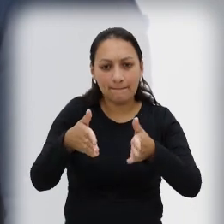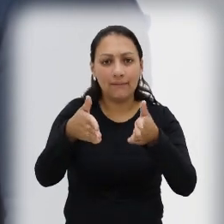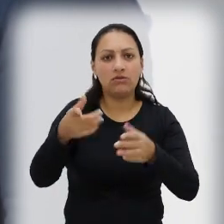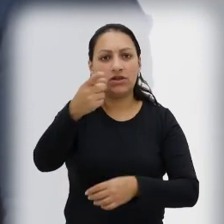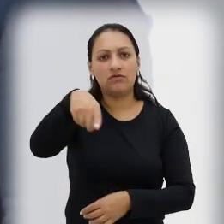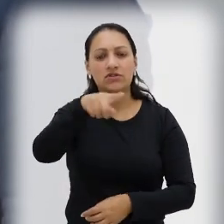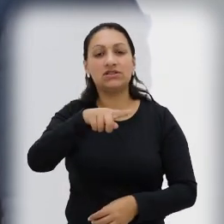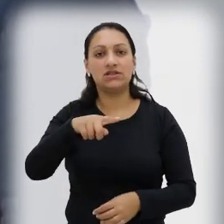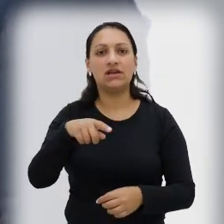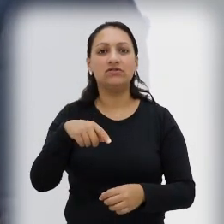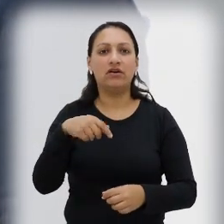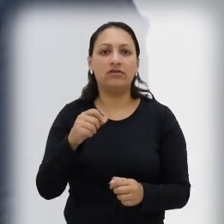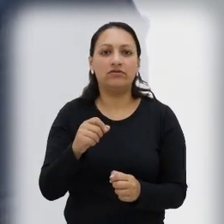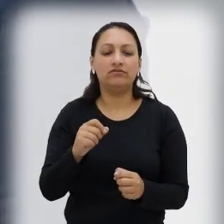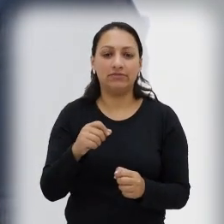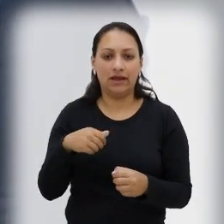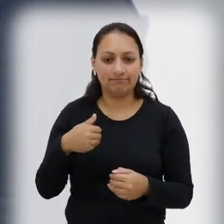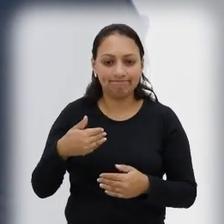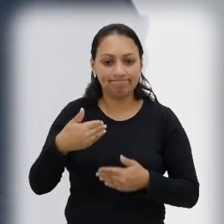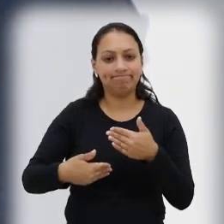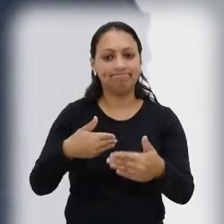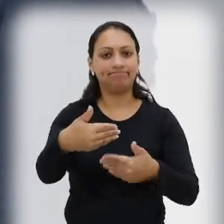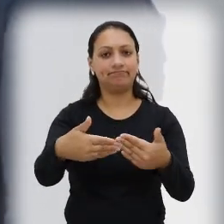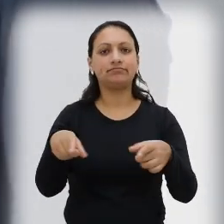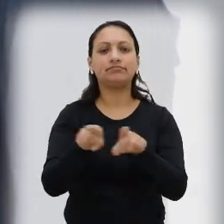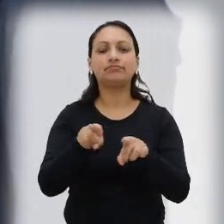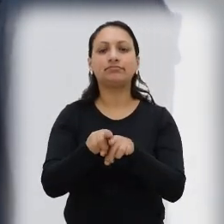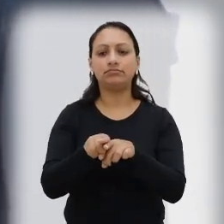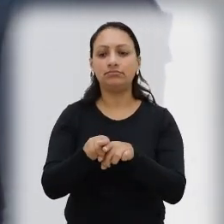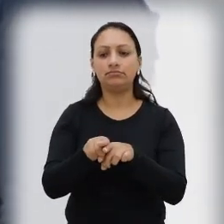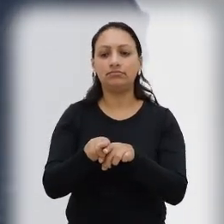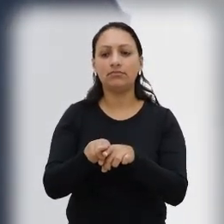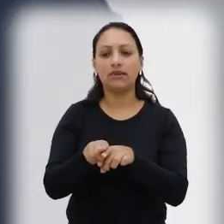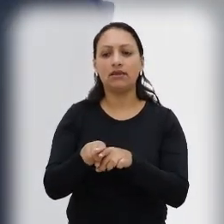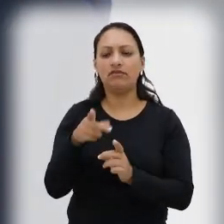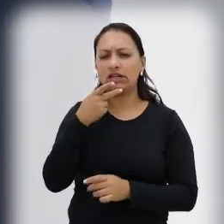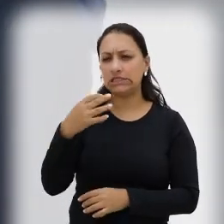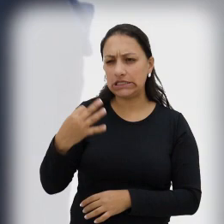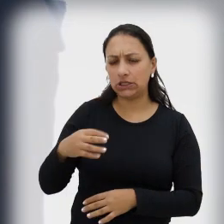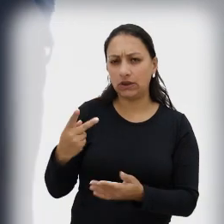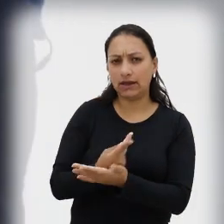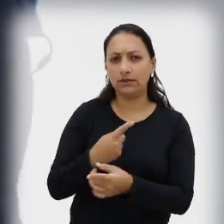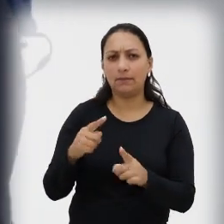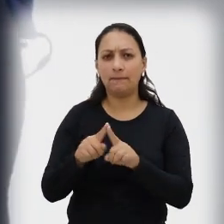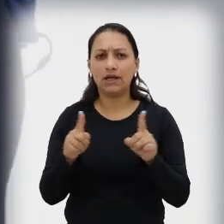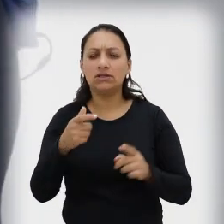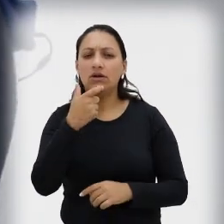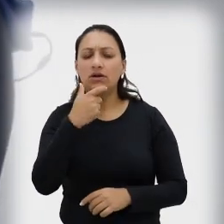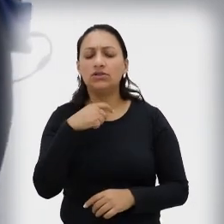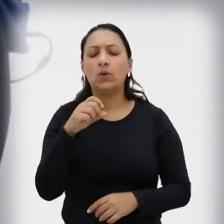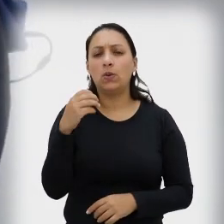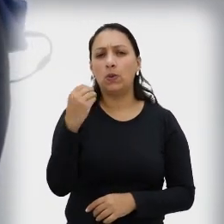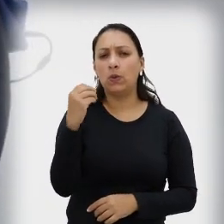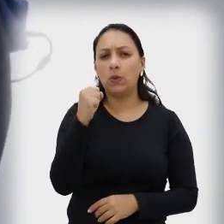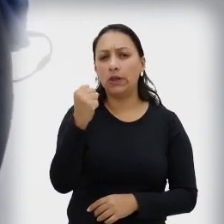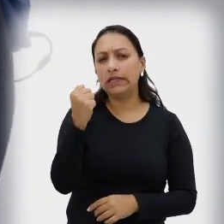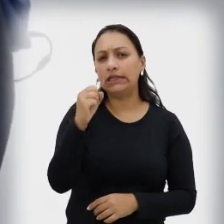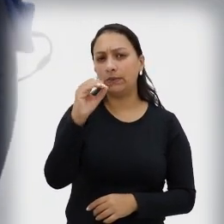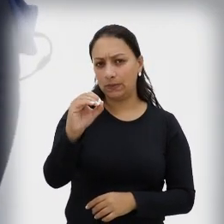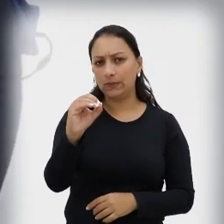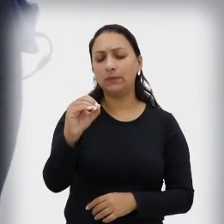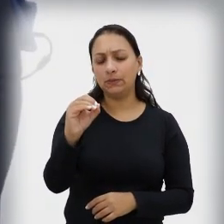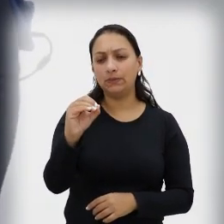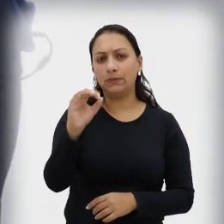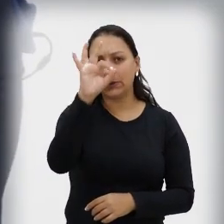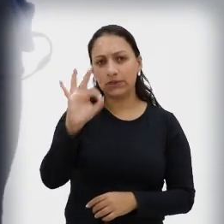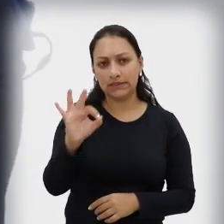terão trilhado. E me corrija, Carla, dando um spoiler do que, se está certo ou errado esse percentual, mas 80% do